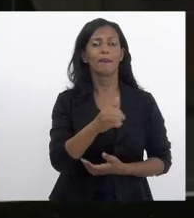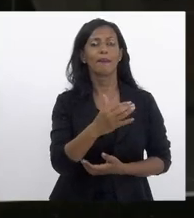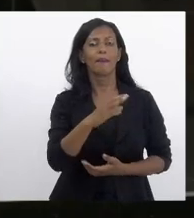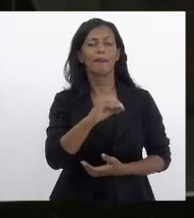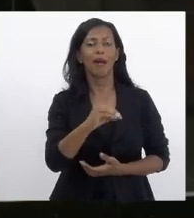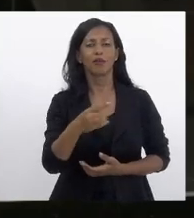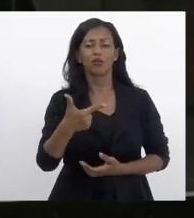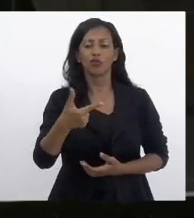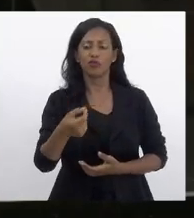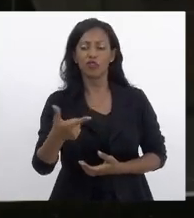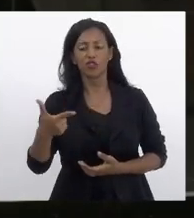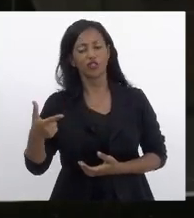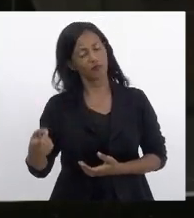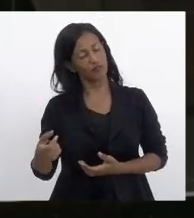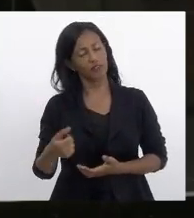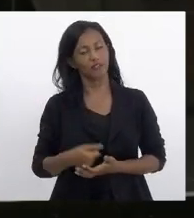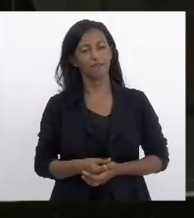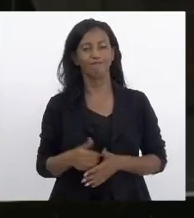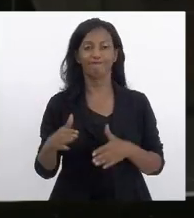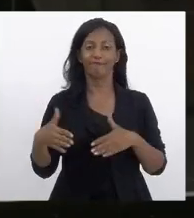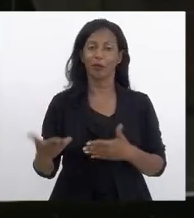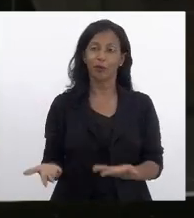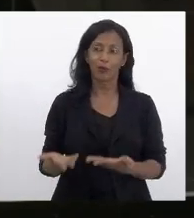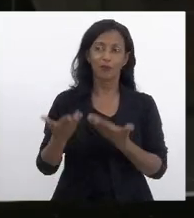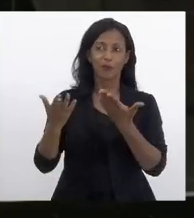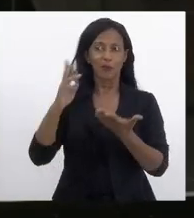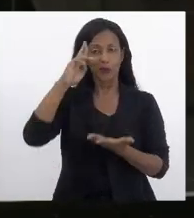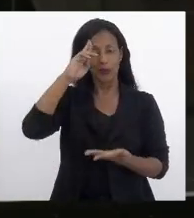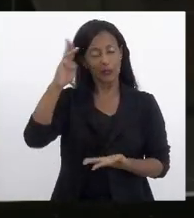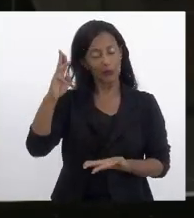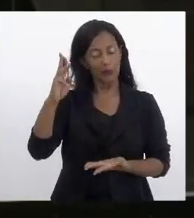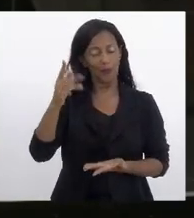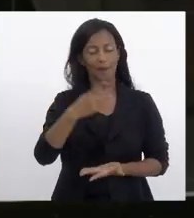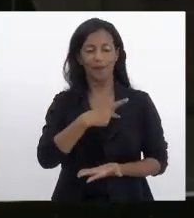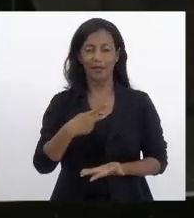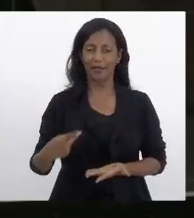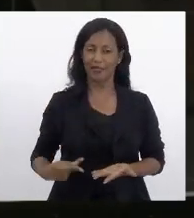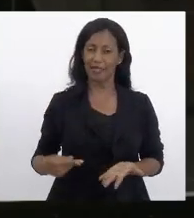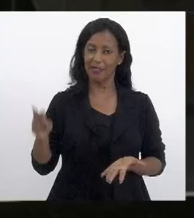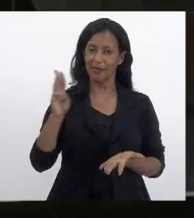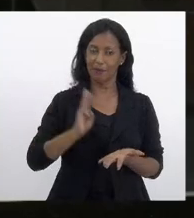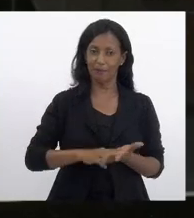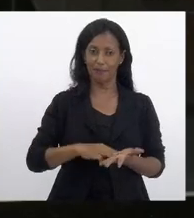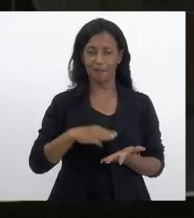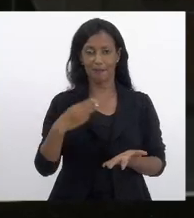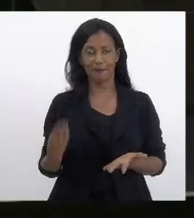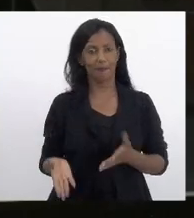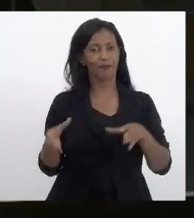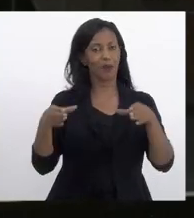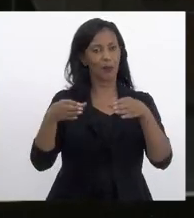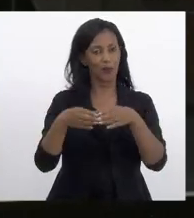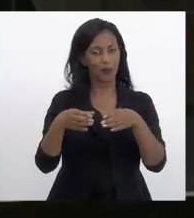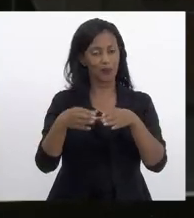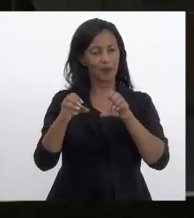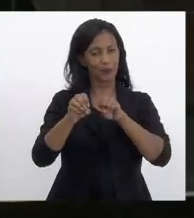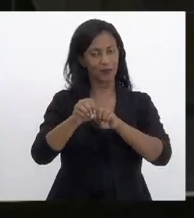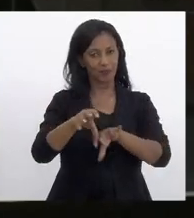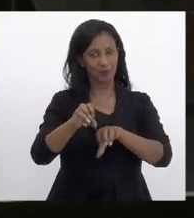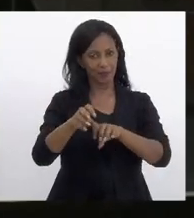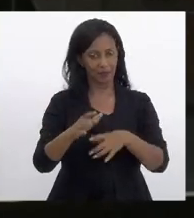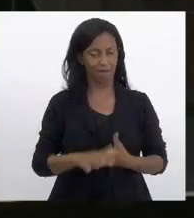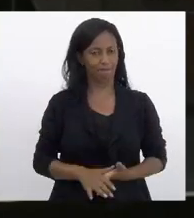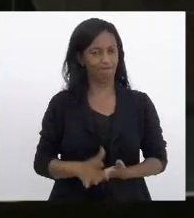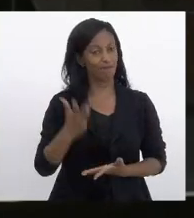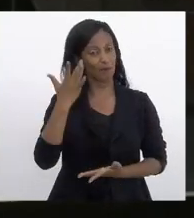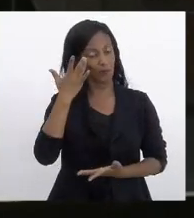Então, senhor presidente e membro efetivo da Comissão de Educação, acho